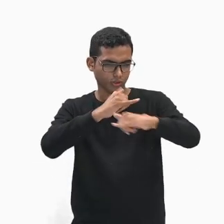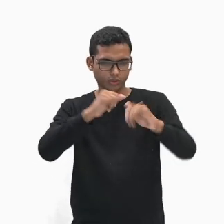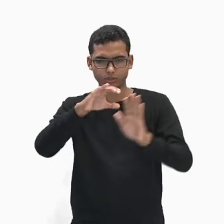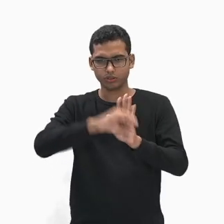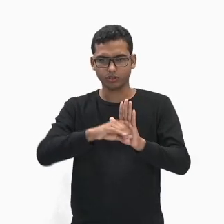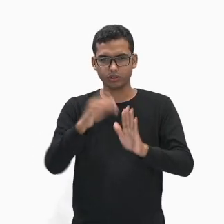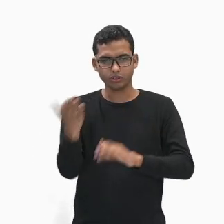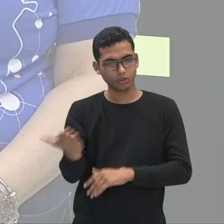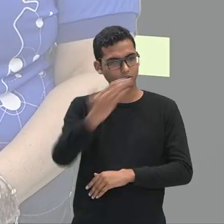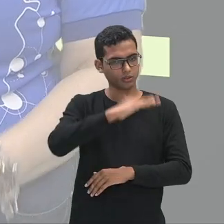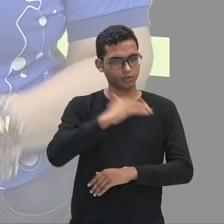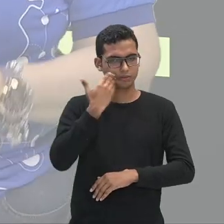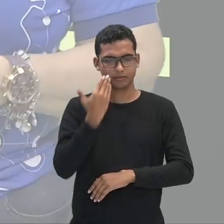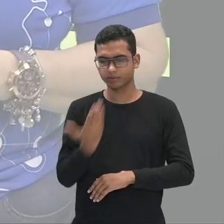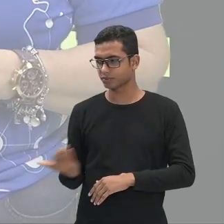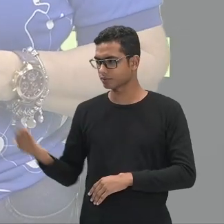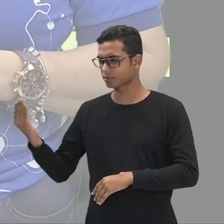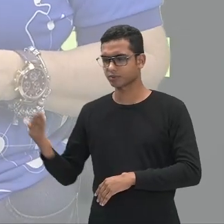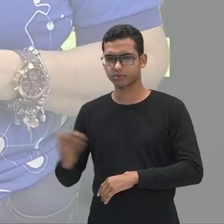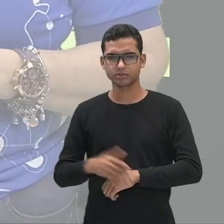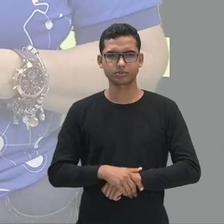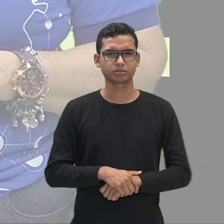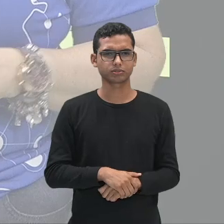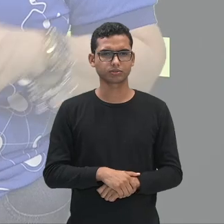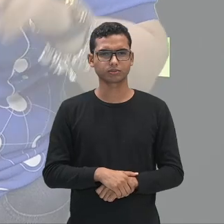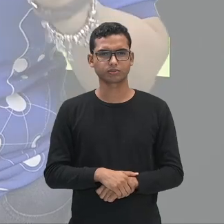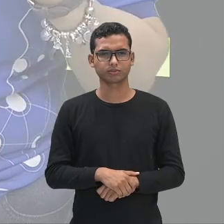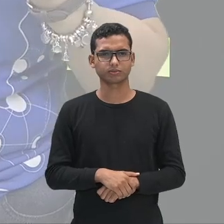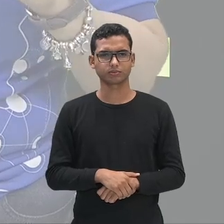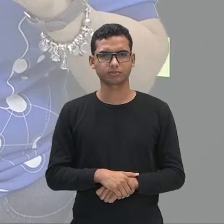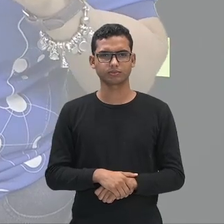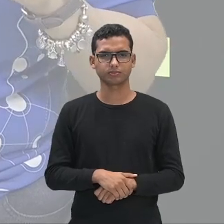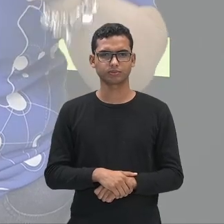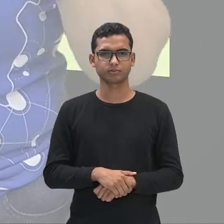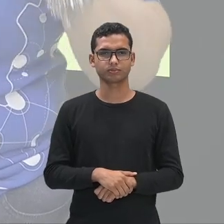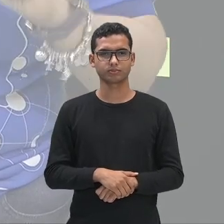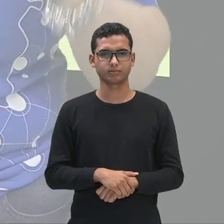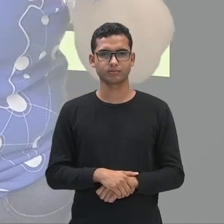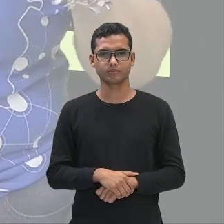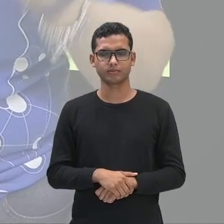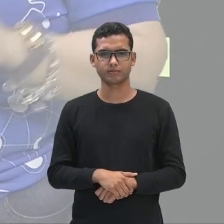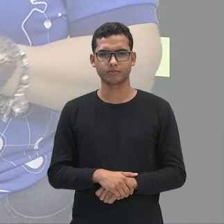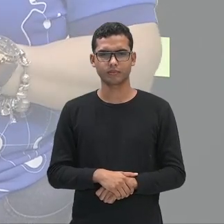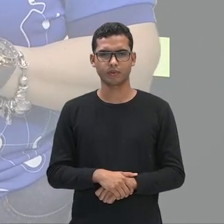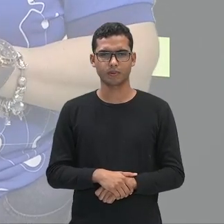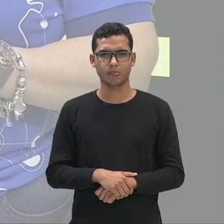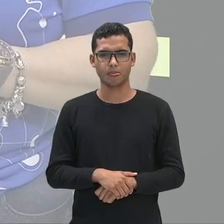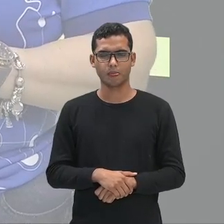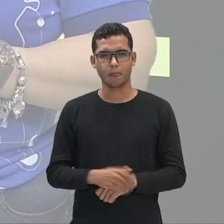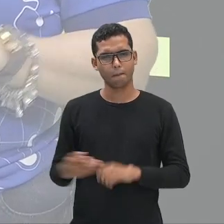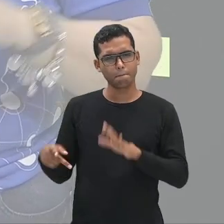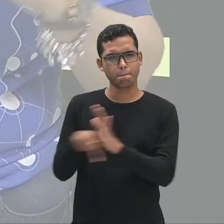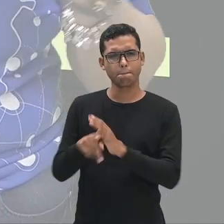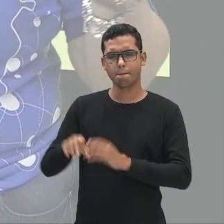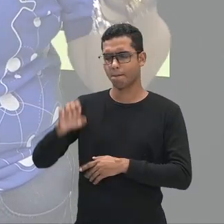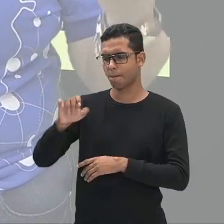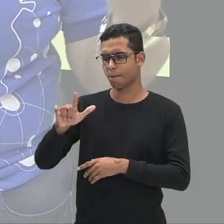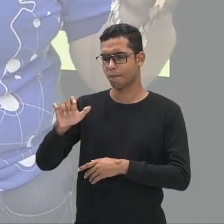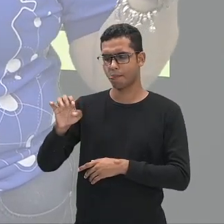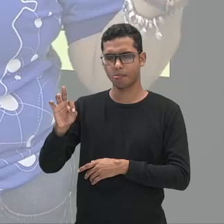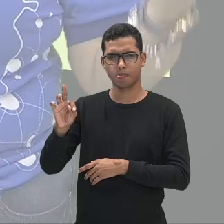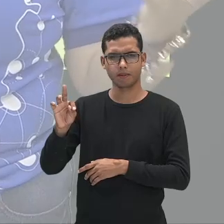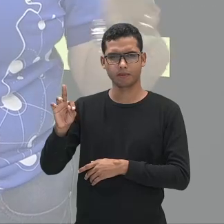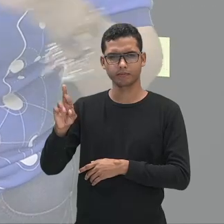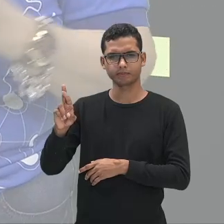aí comigo. Muito bem, pessoal, olha só. Quando se fala da eletricidade, nós vamos